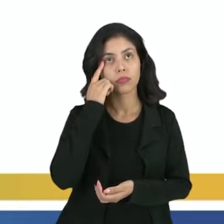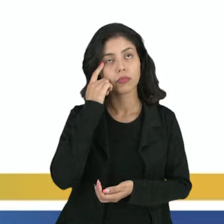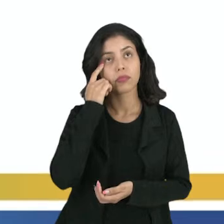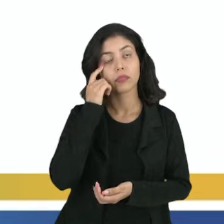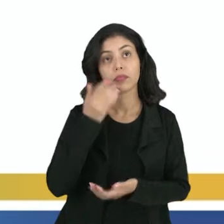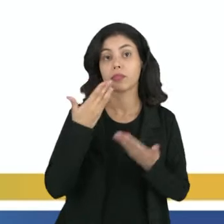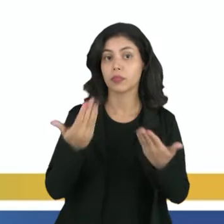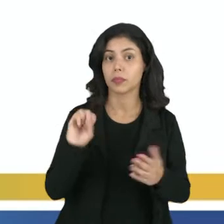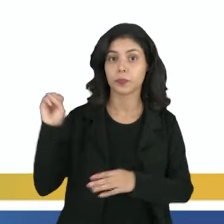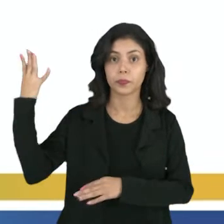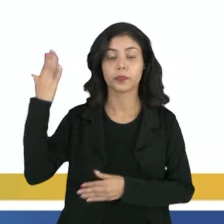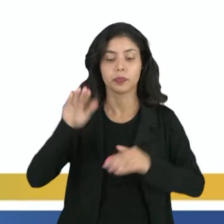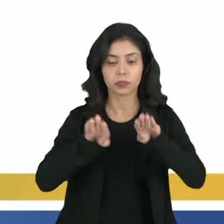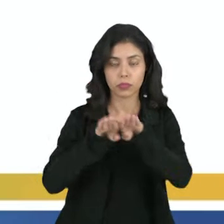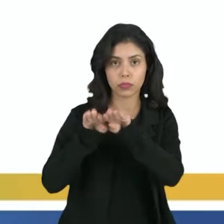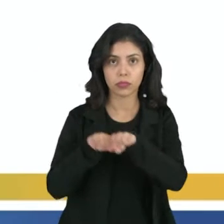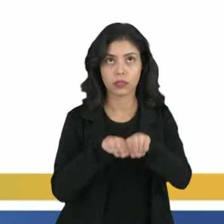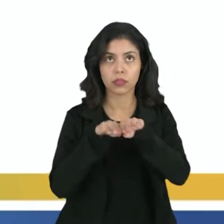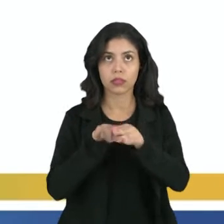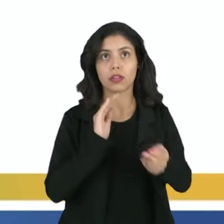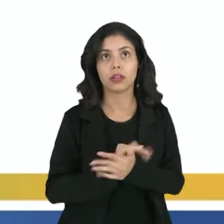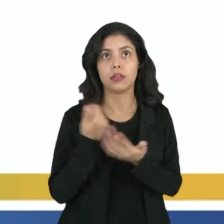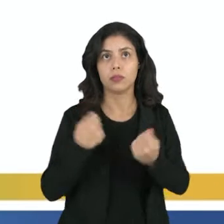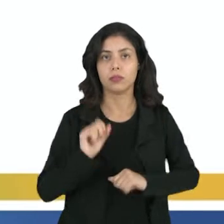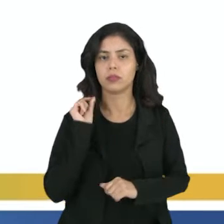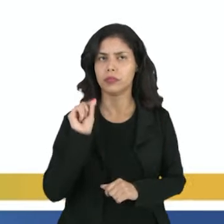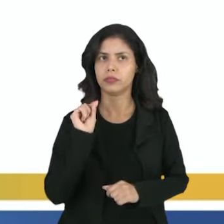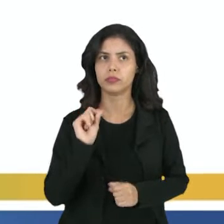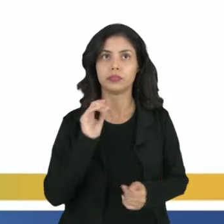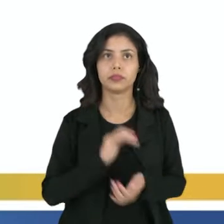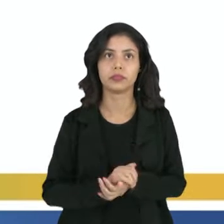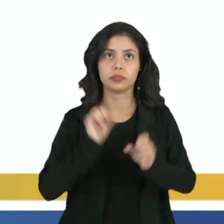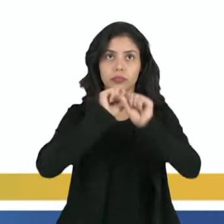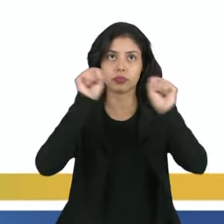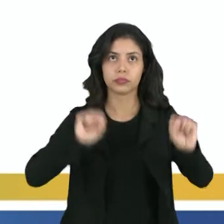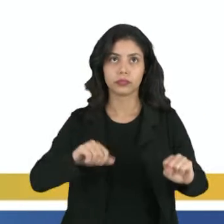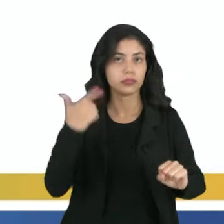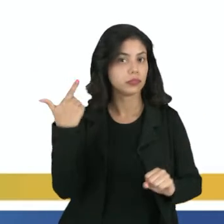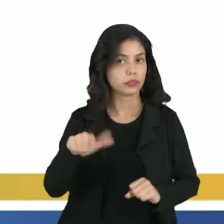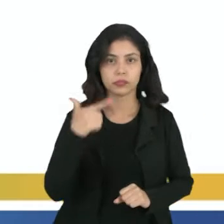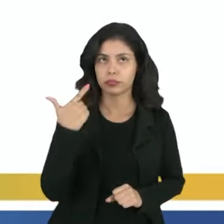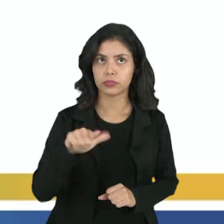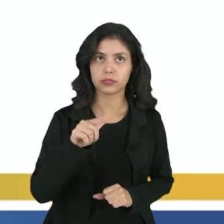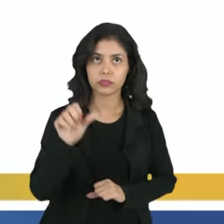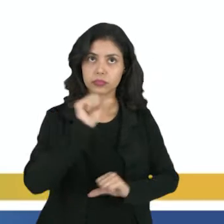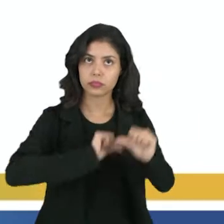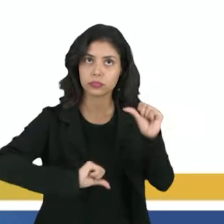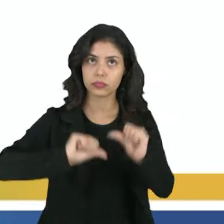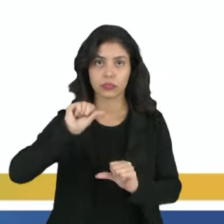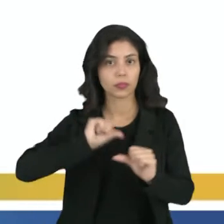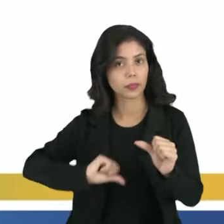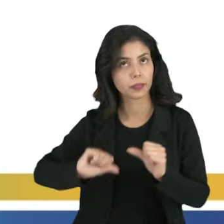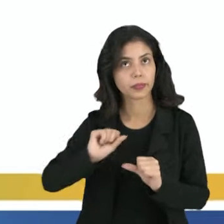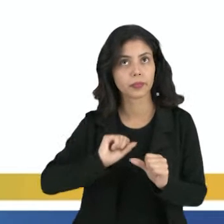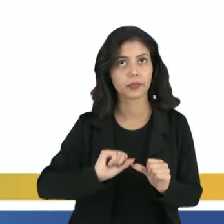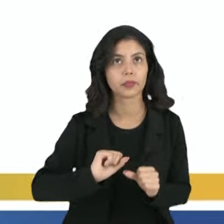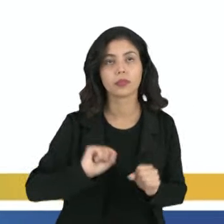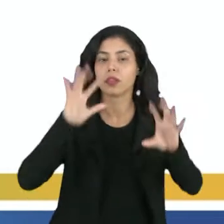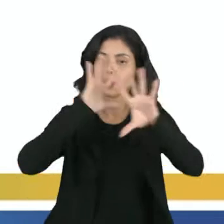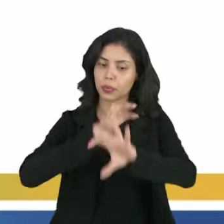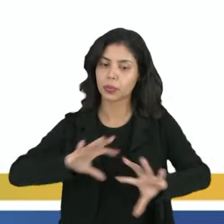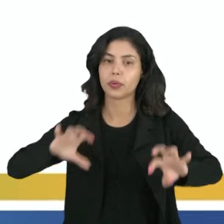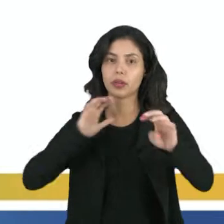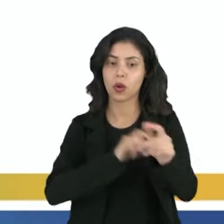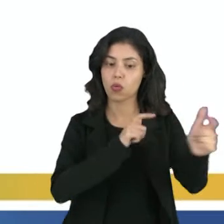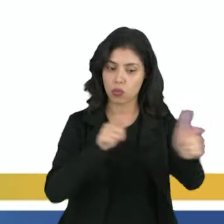Bom, para que ocorra um equilíbrio químico é necessário que o sistema não ocorra trocas de calor com o